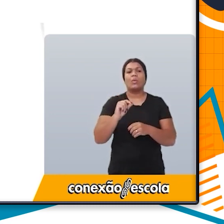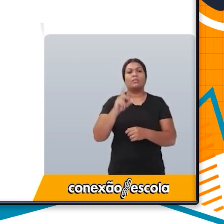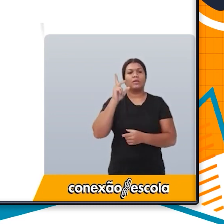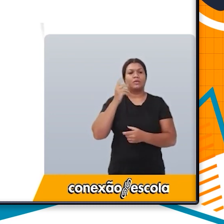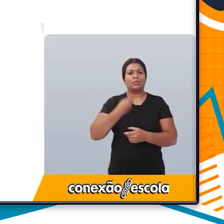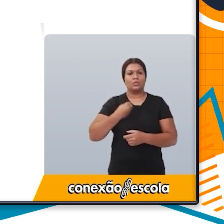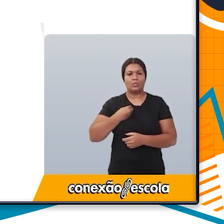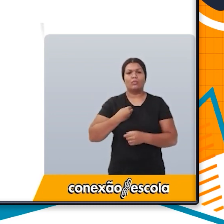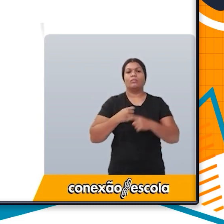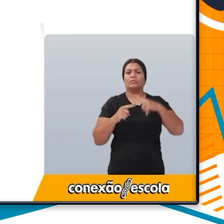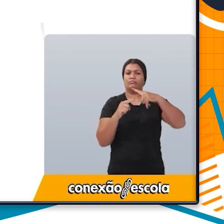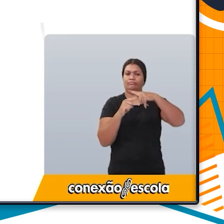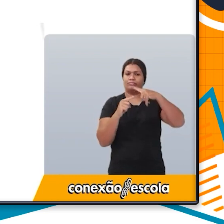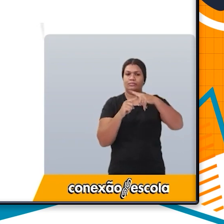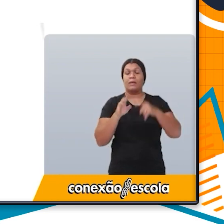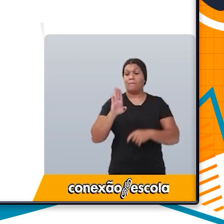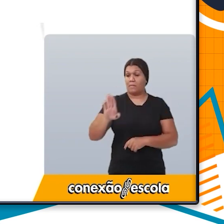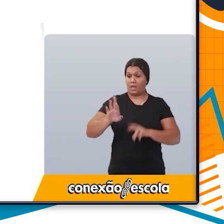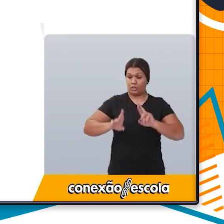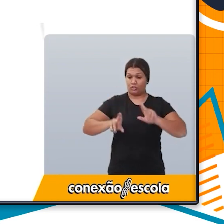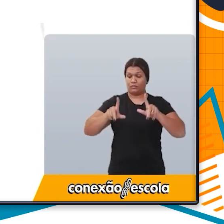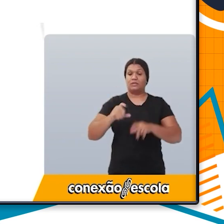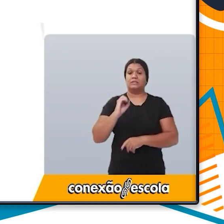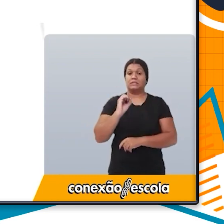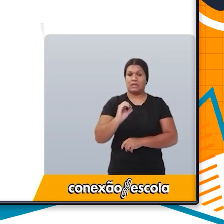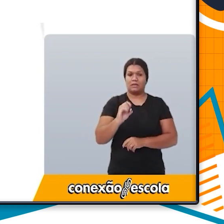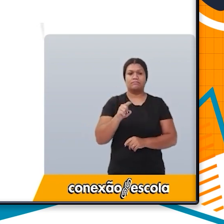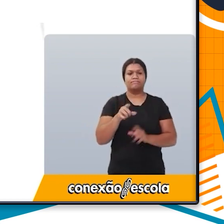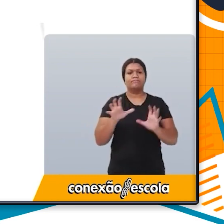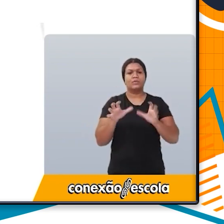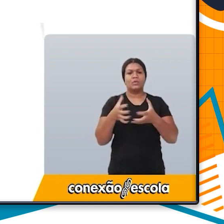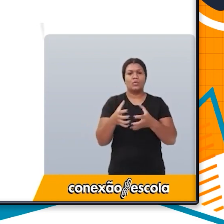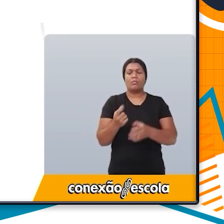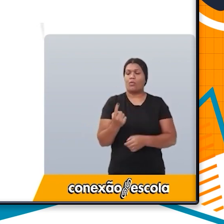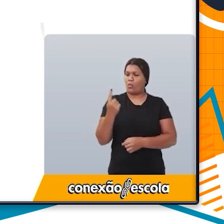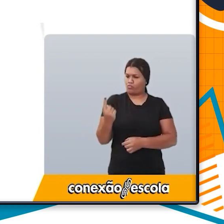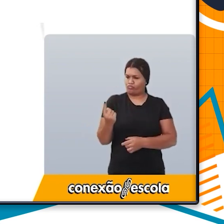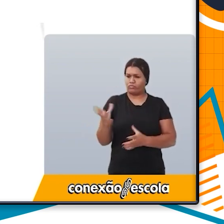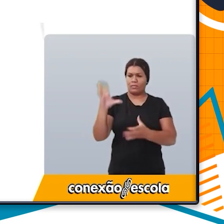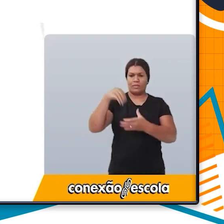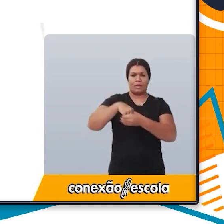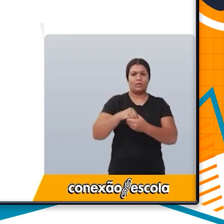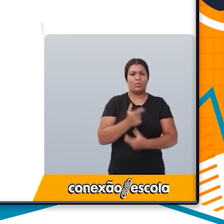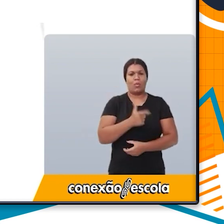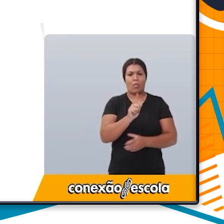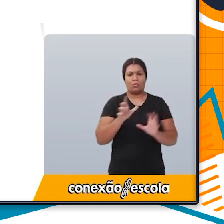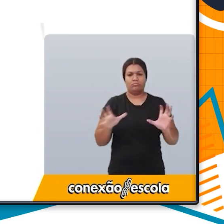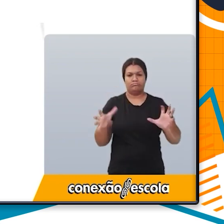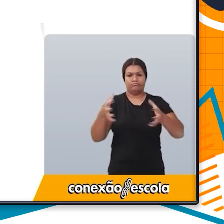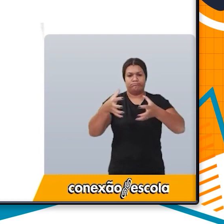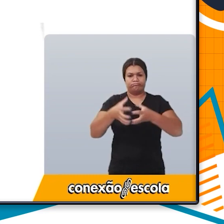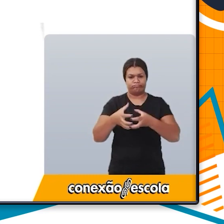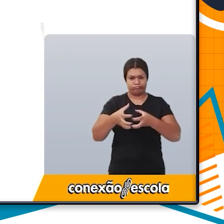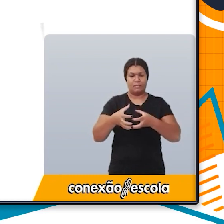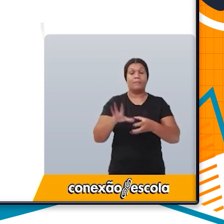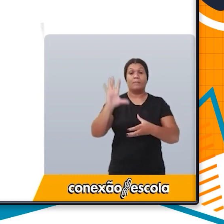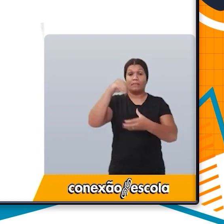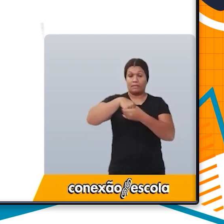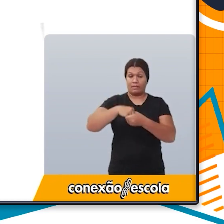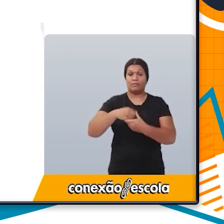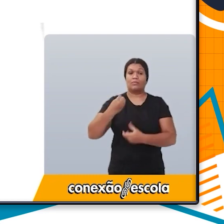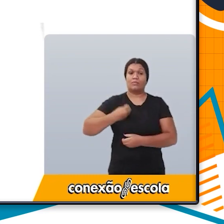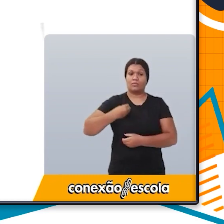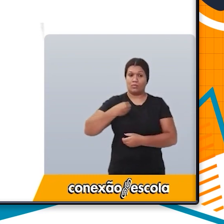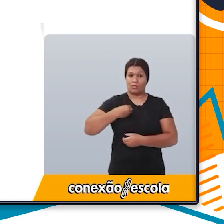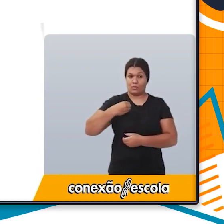de zero. E esses conjuntos, um está englobando o outro. Então, dentro dos números